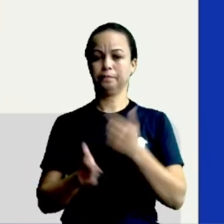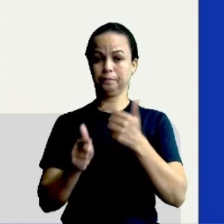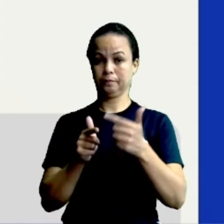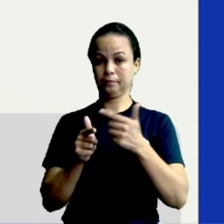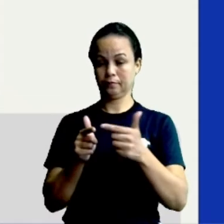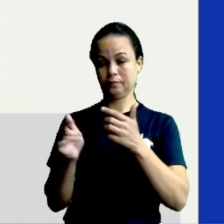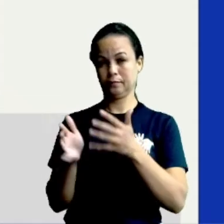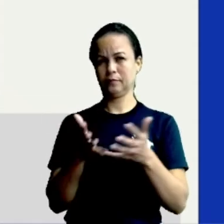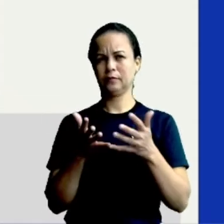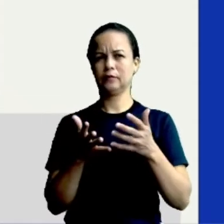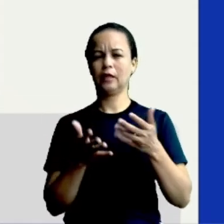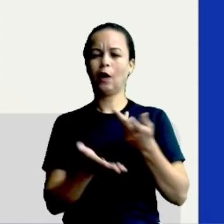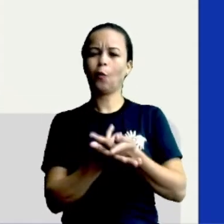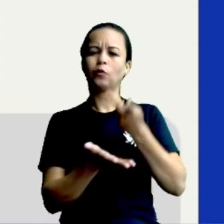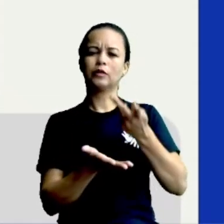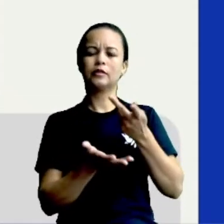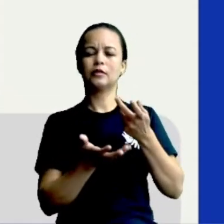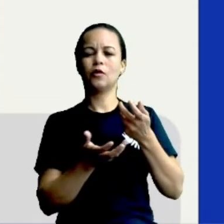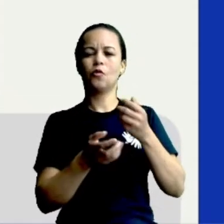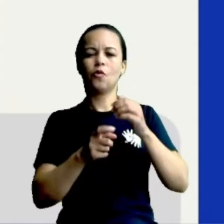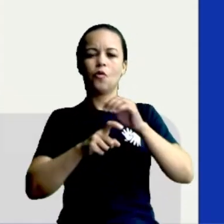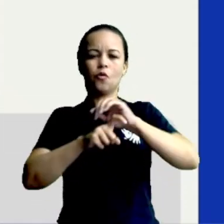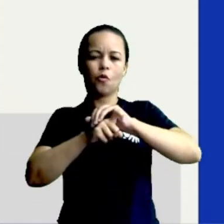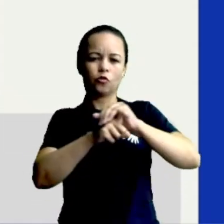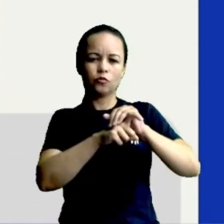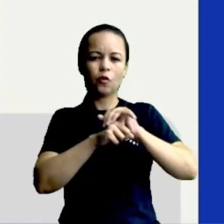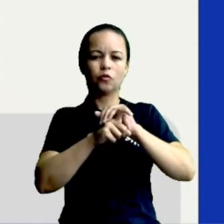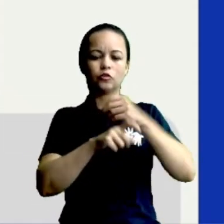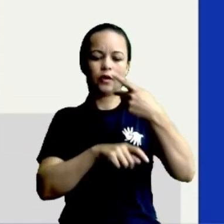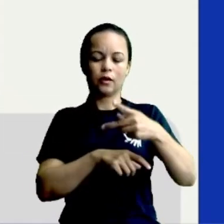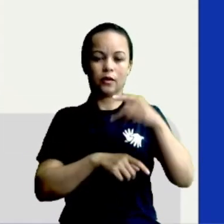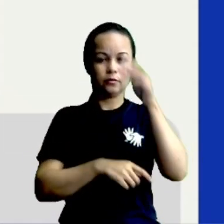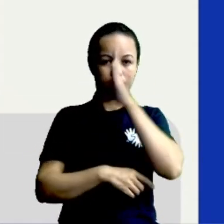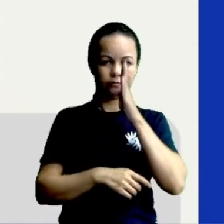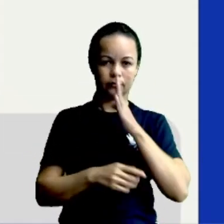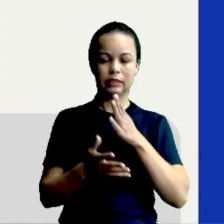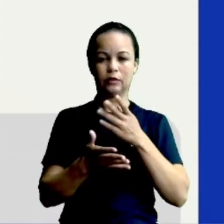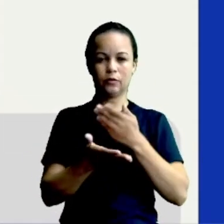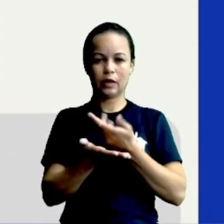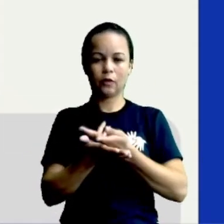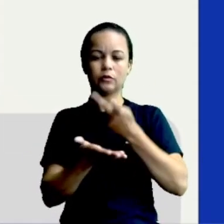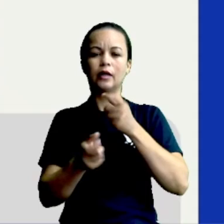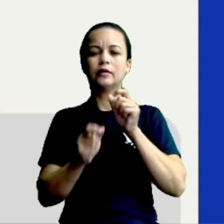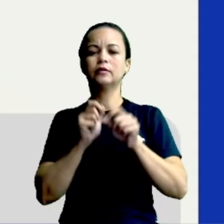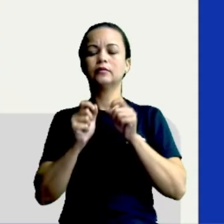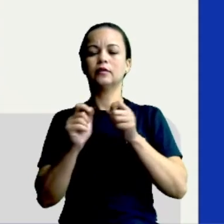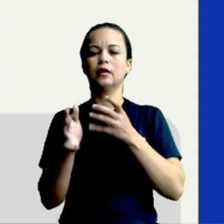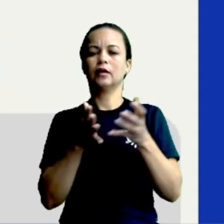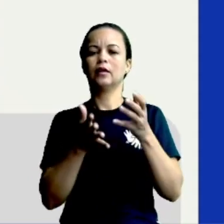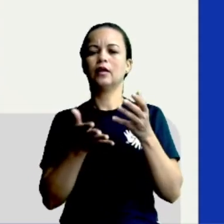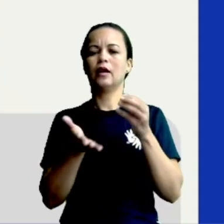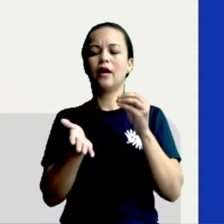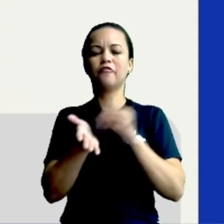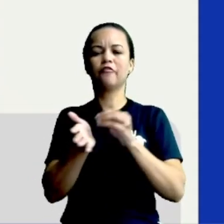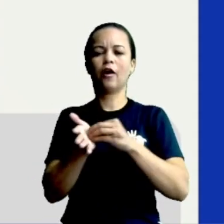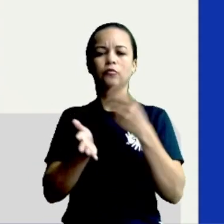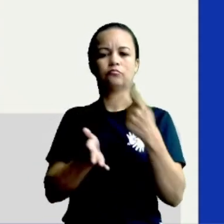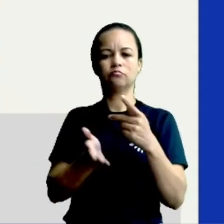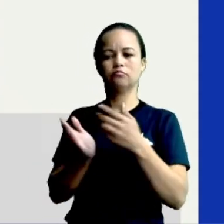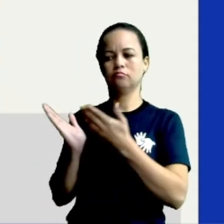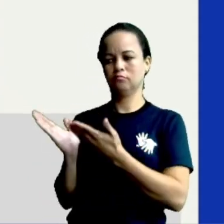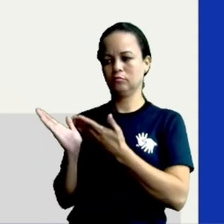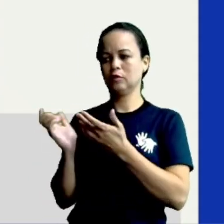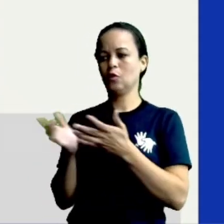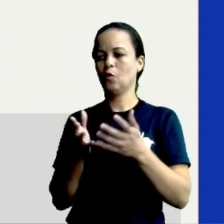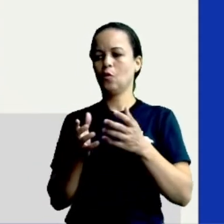problema que houve com os moluscos aqui no Brasil e ainda ocorre é sobre a foto desse caramujo aí, o